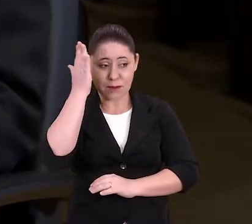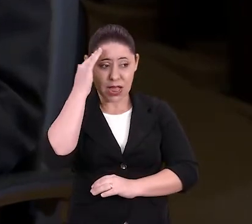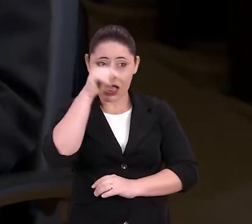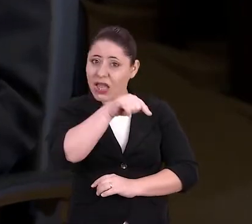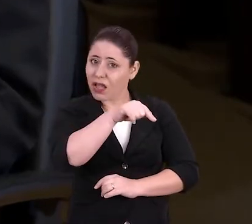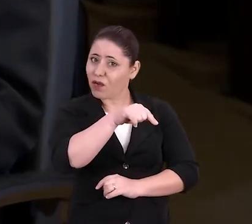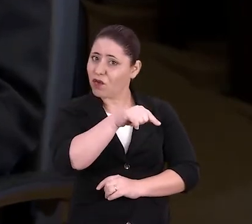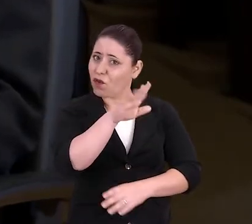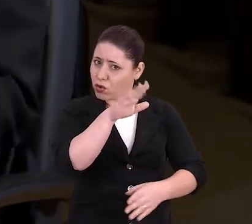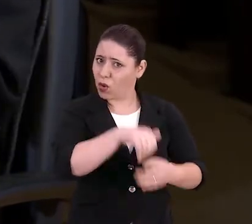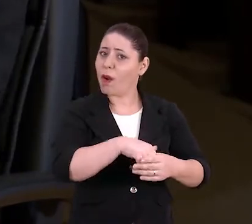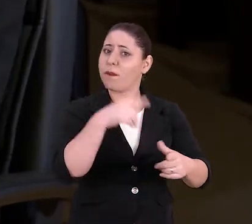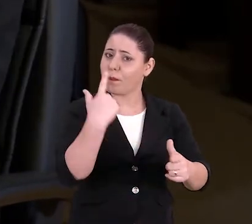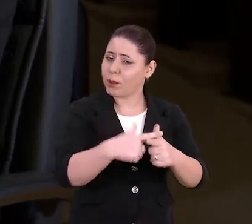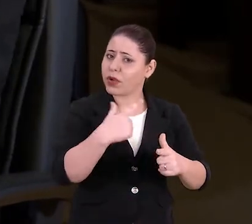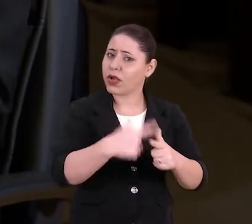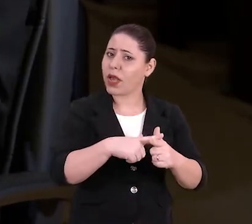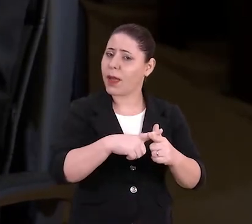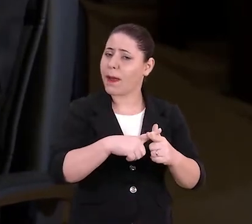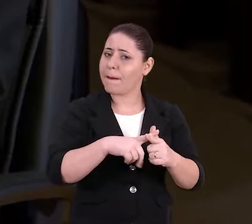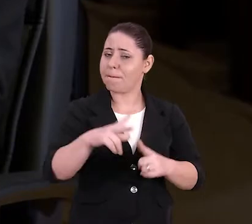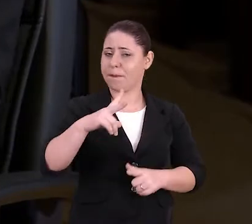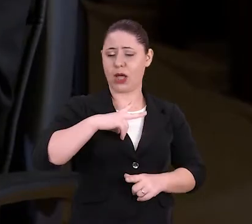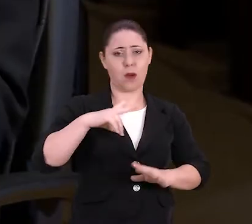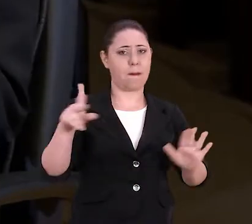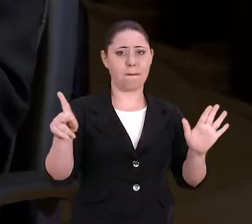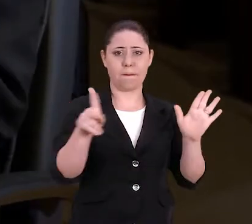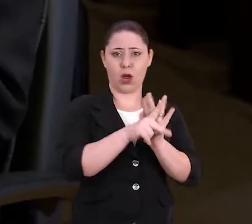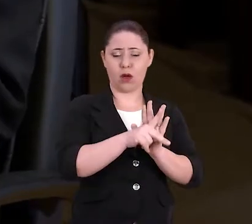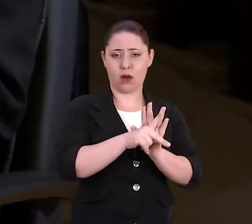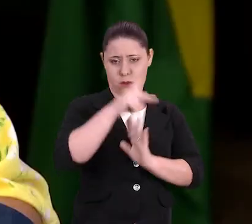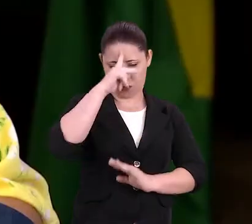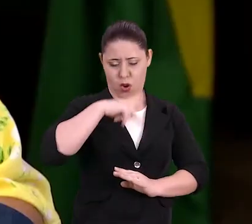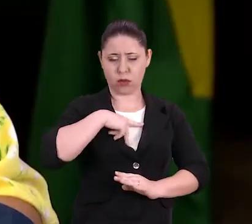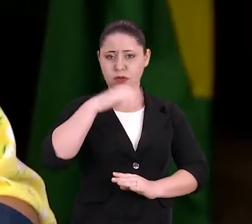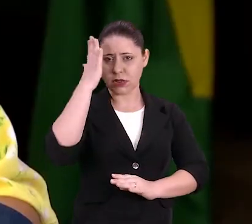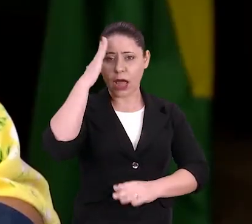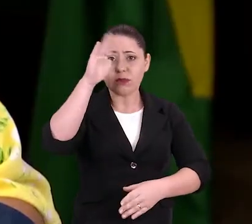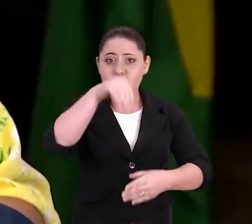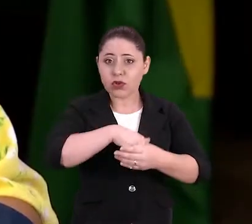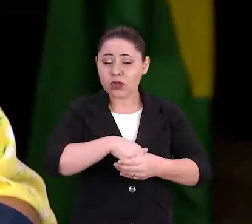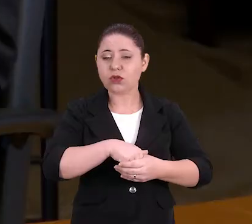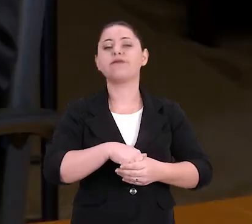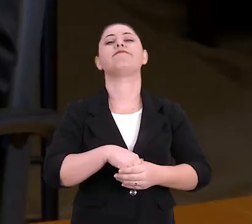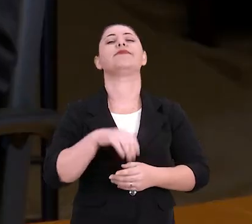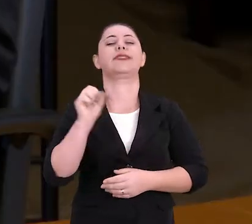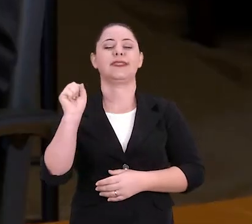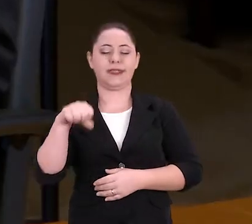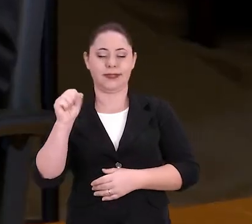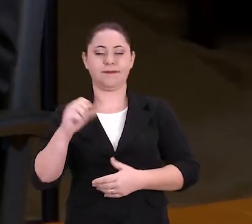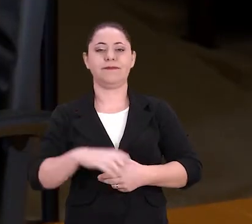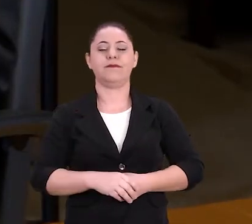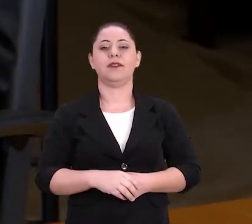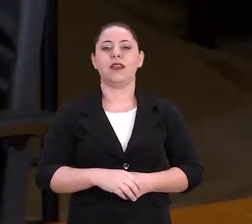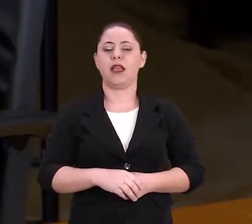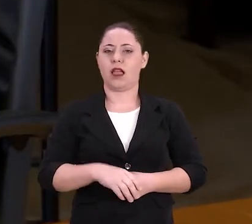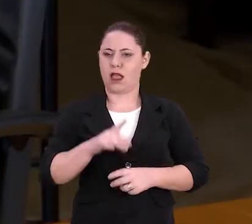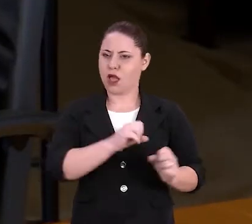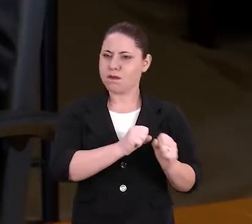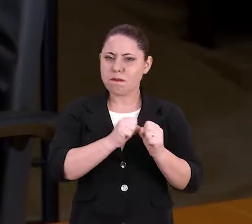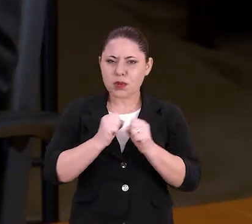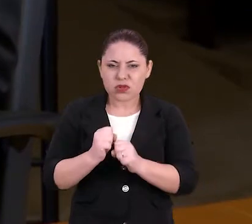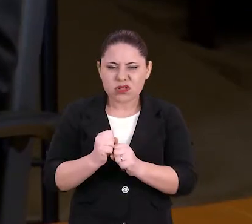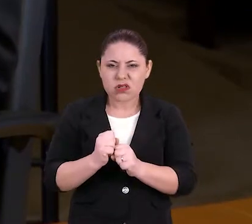votou, porque realmente é algo particular, só ele vai saber em quem ele votou. Justamente. Então, Elizabeth, é